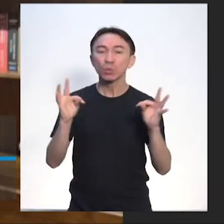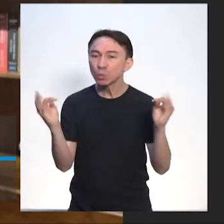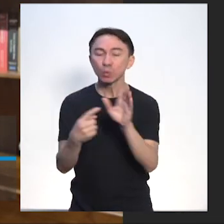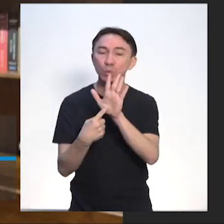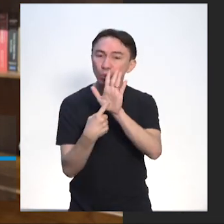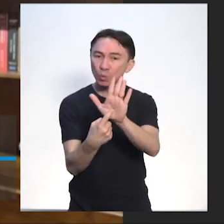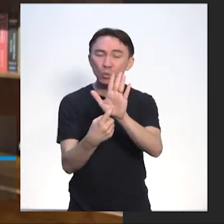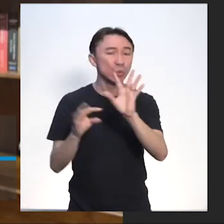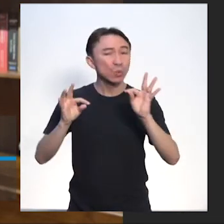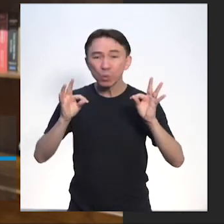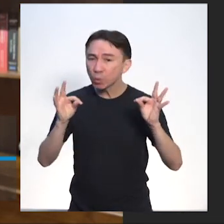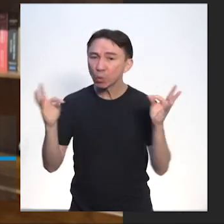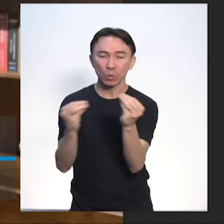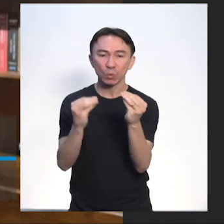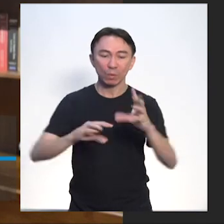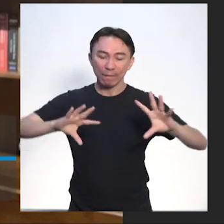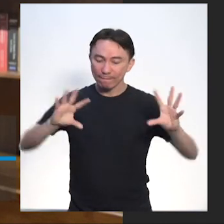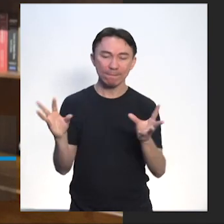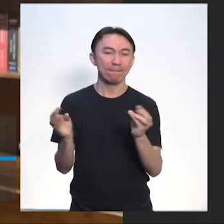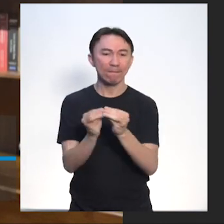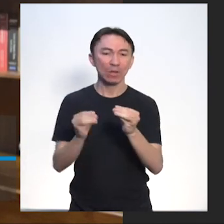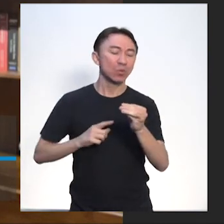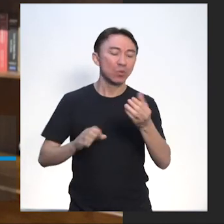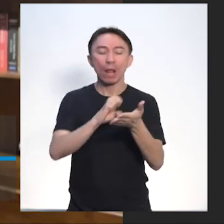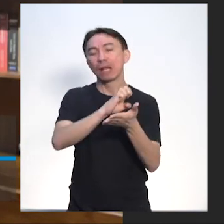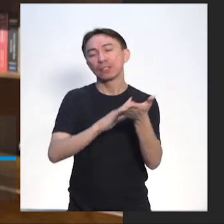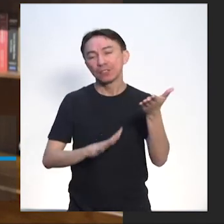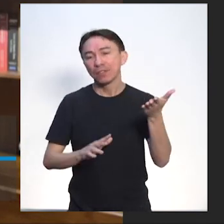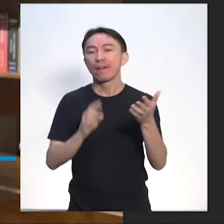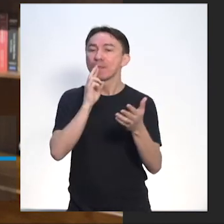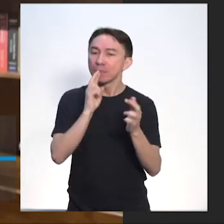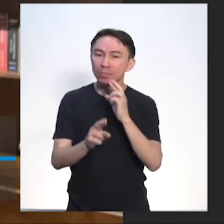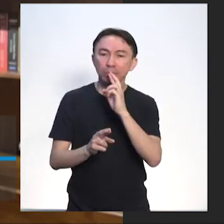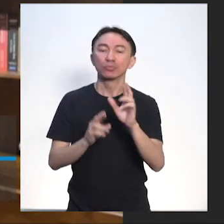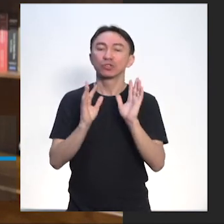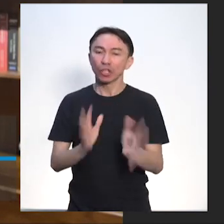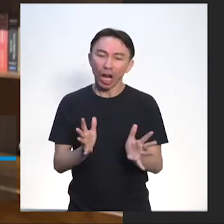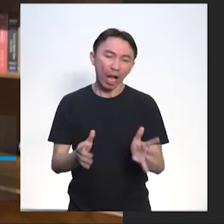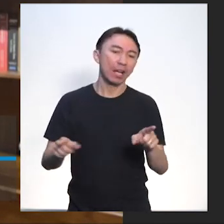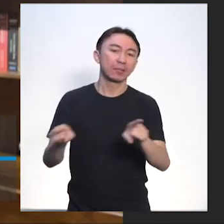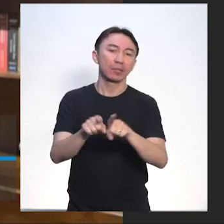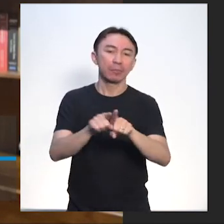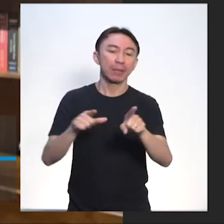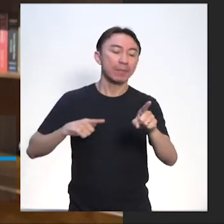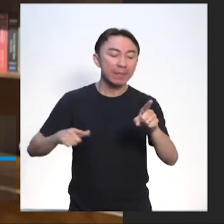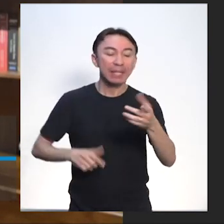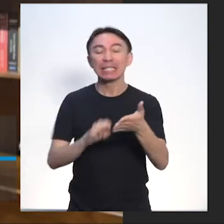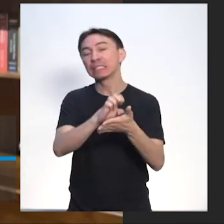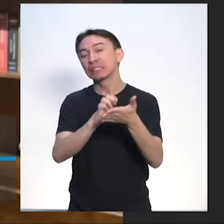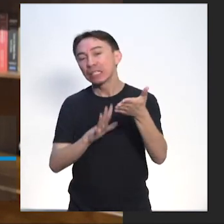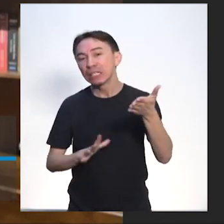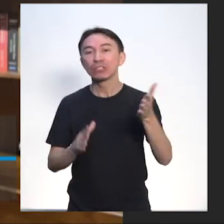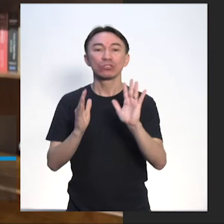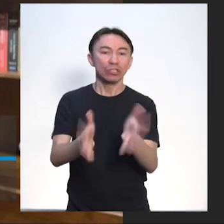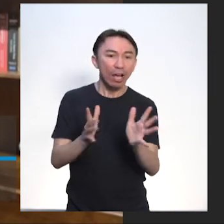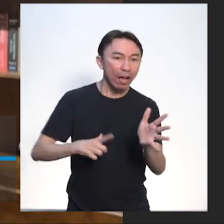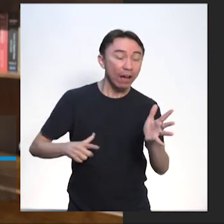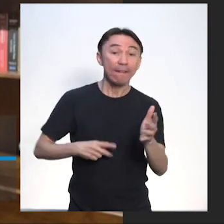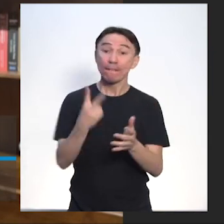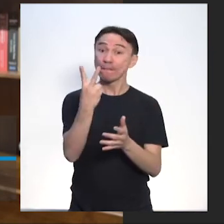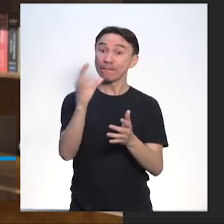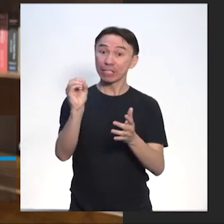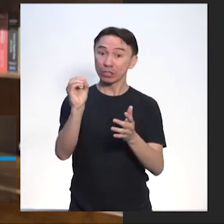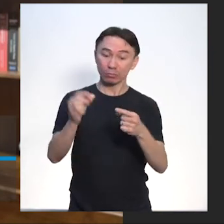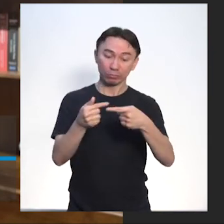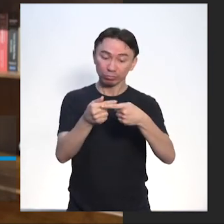resuminho de teórico para você, com os exercícios resolvidos. Lista de exercícios à parte, com 20 exercícios por aula, por